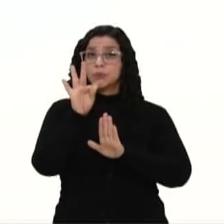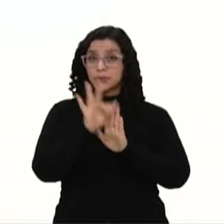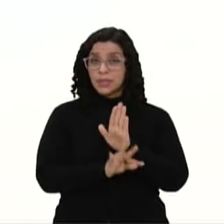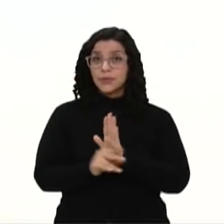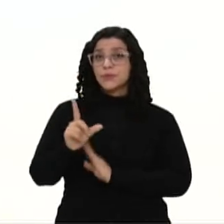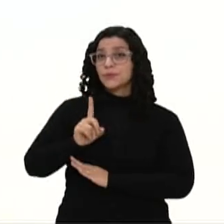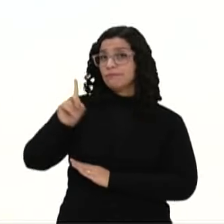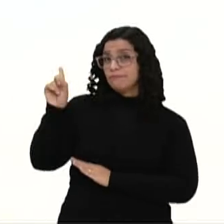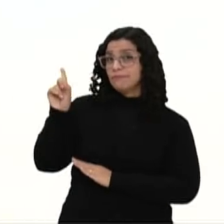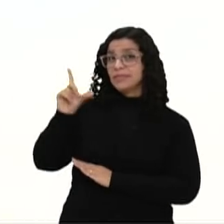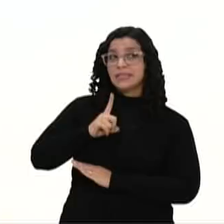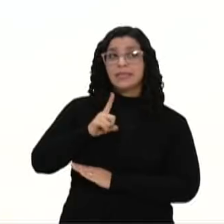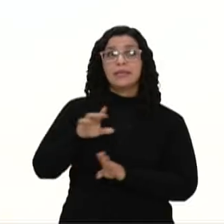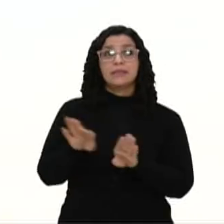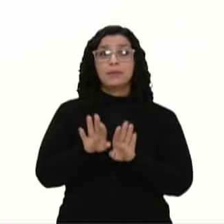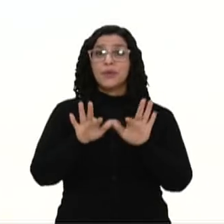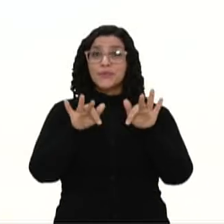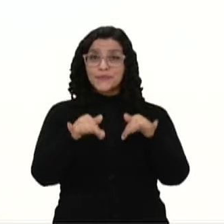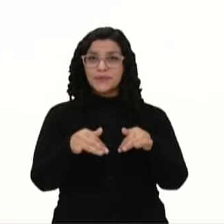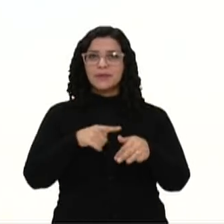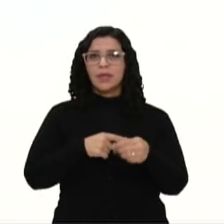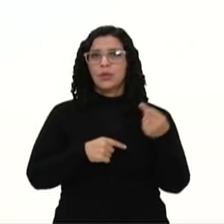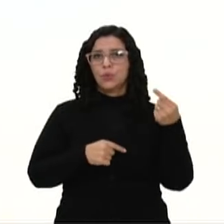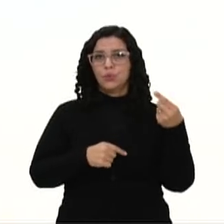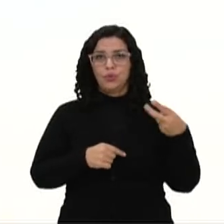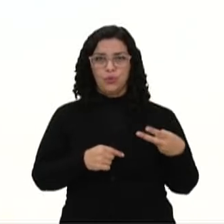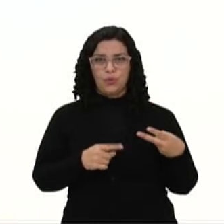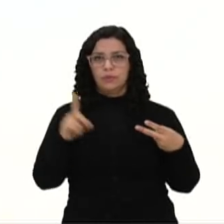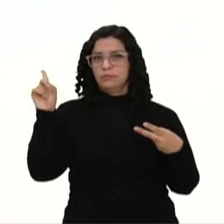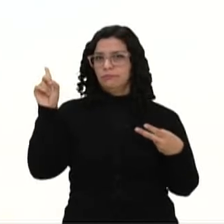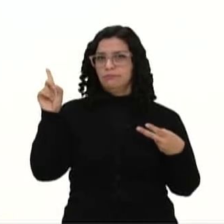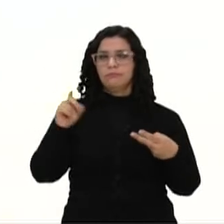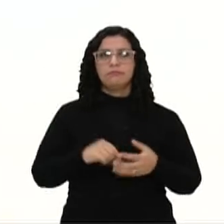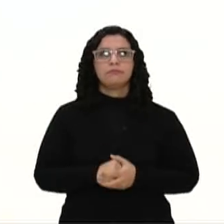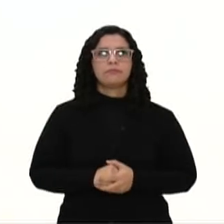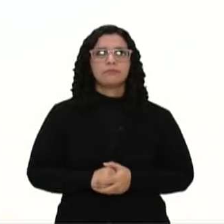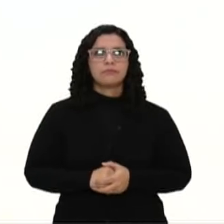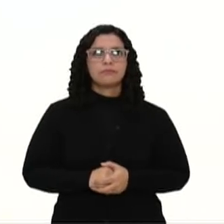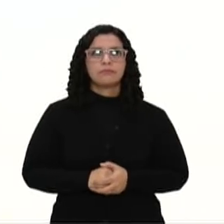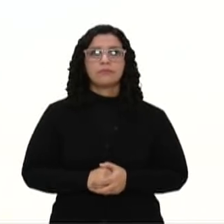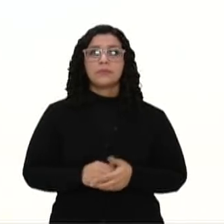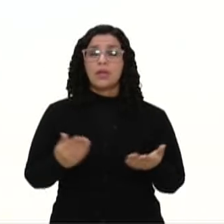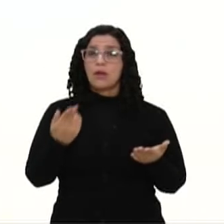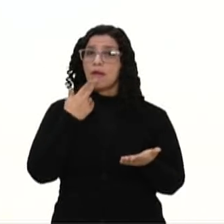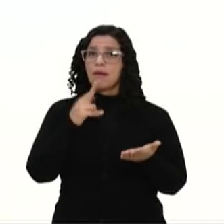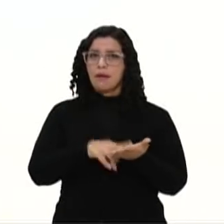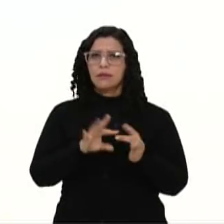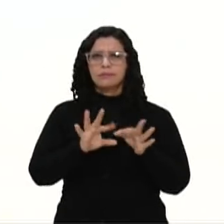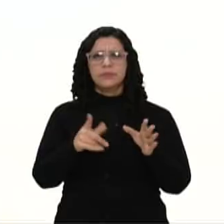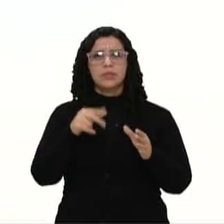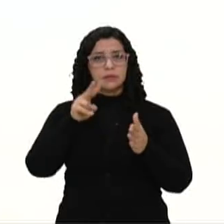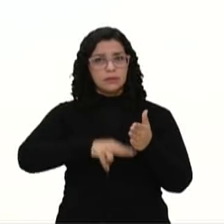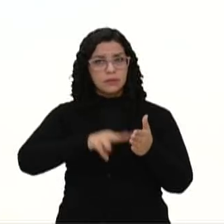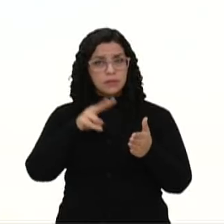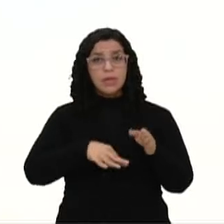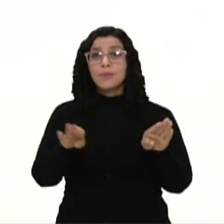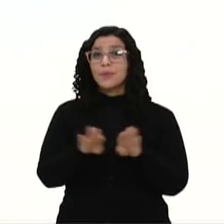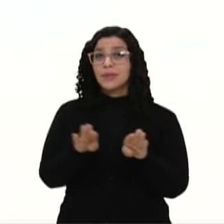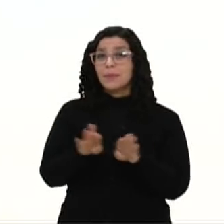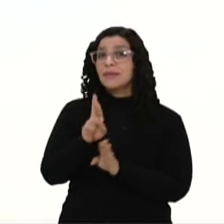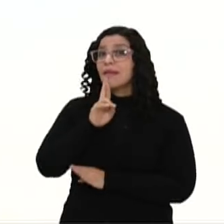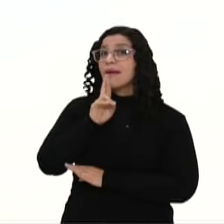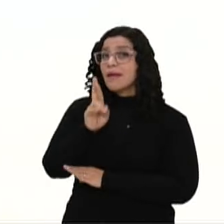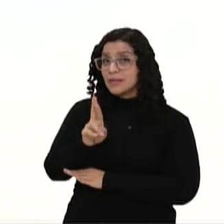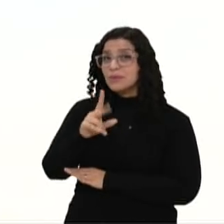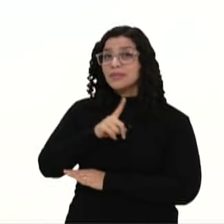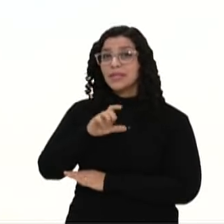um novo trecho, agora é o trecho final. Temos da carta aberta que estamos lendo e também temos da